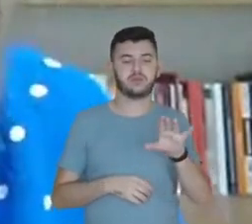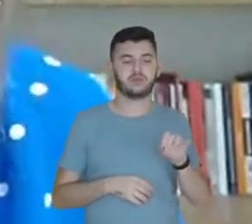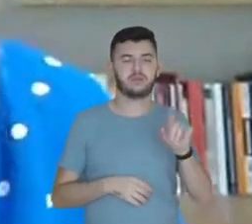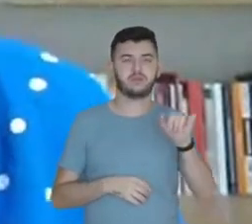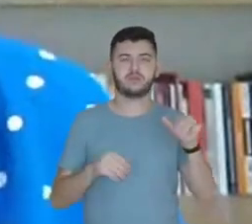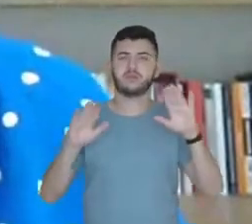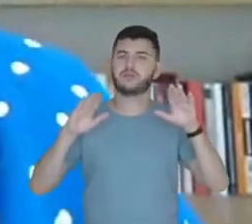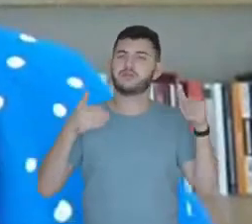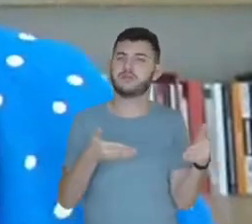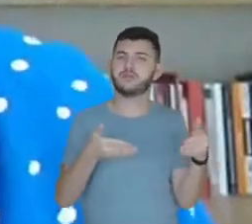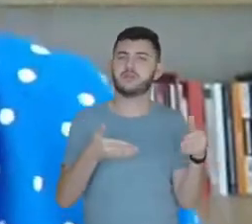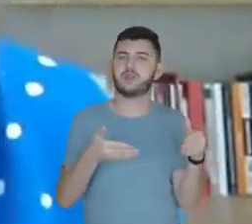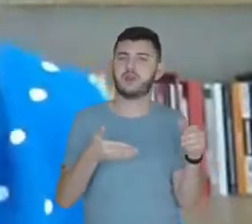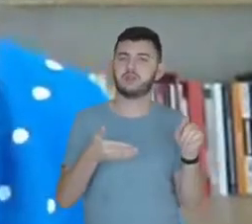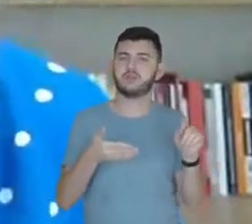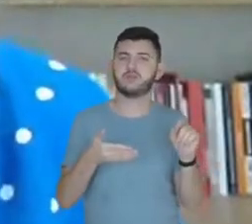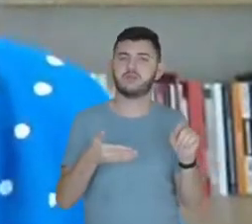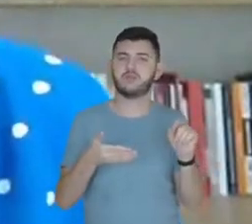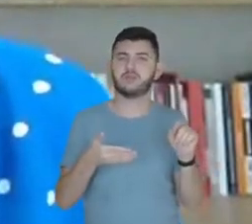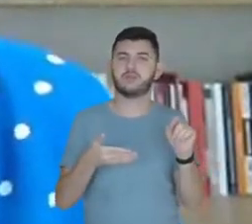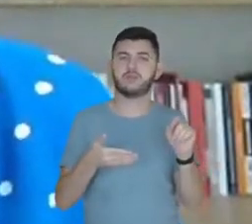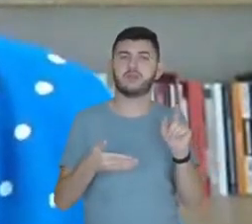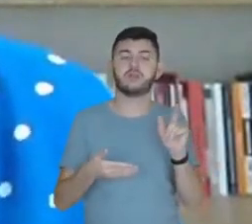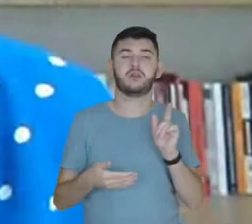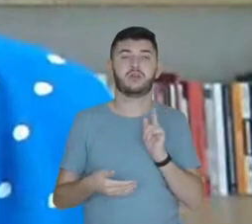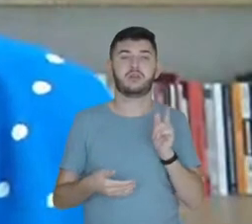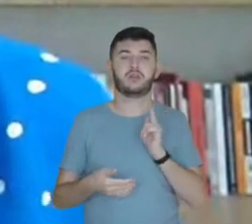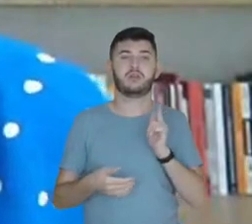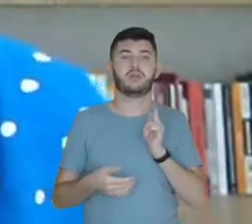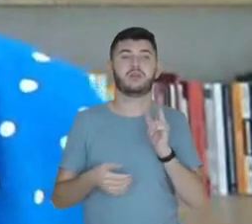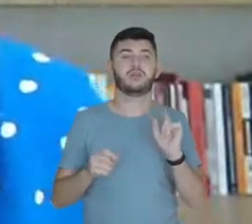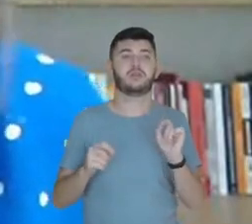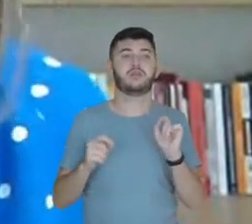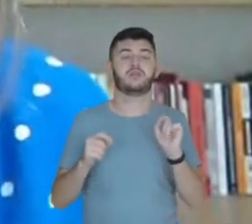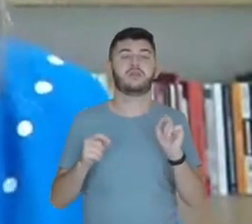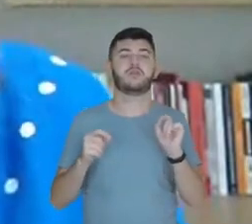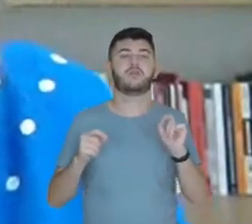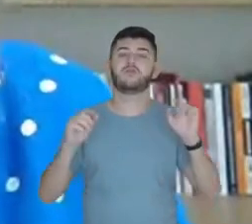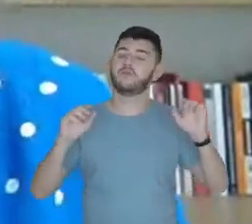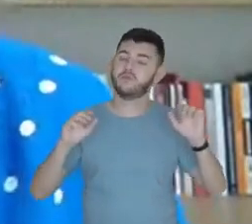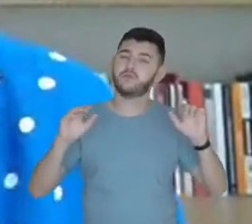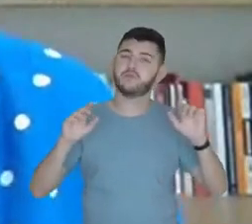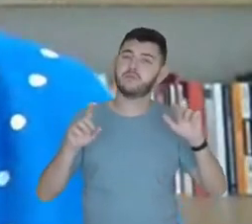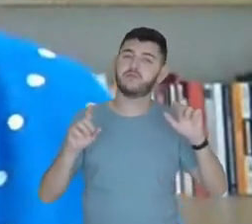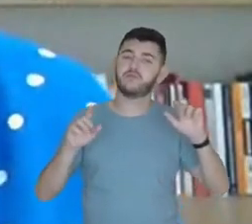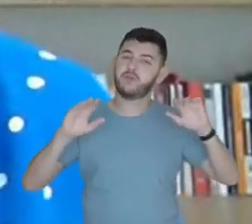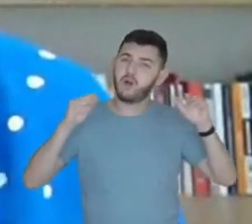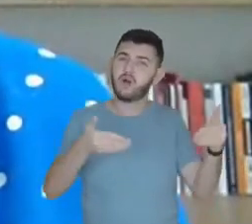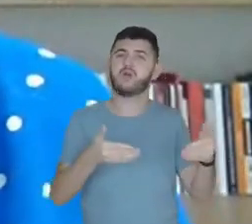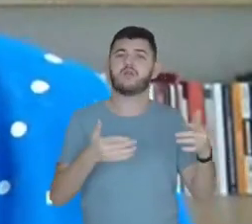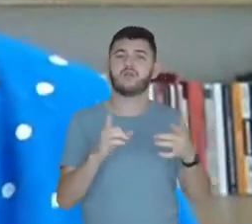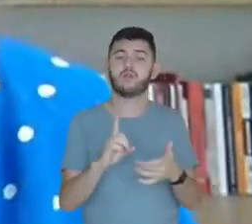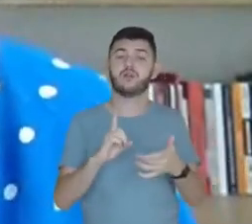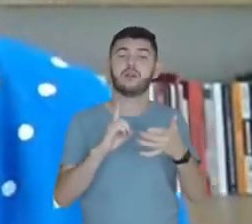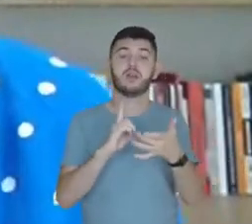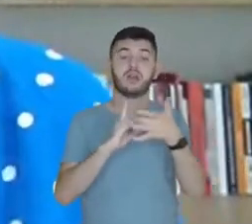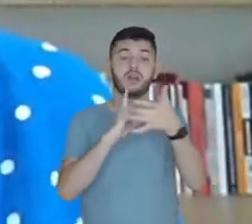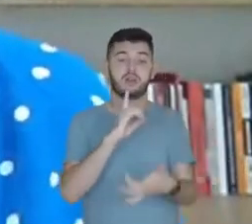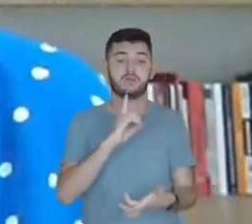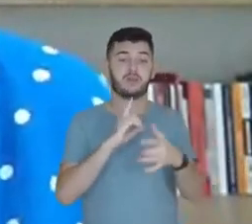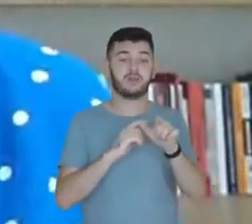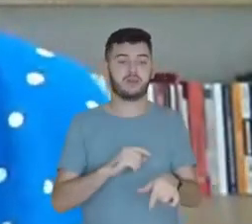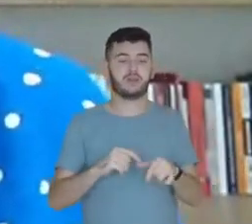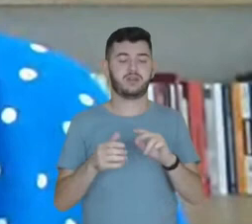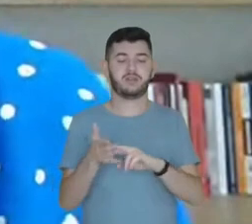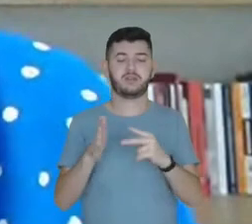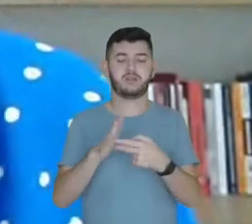centrado no déficit, né, que traz, né, com base na visão capacitista, a ideia da inferioridade